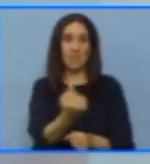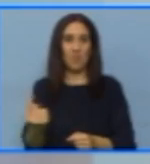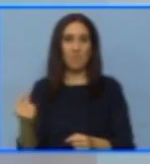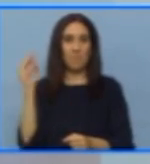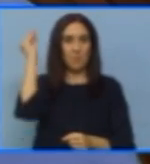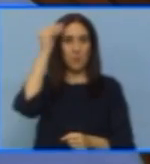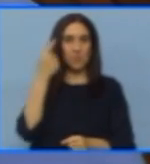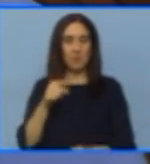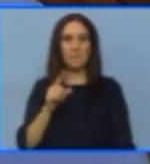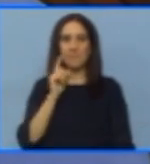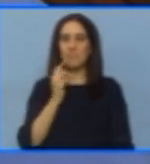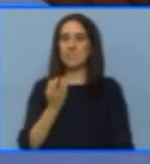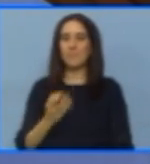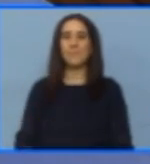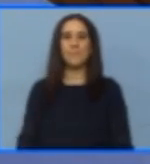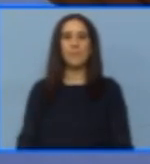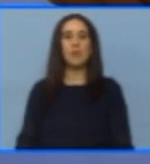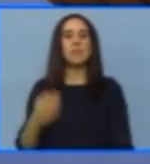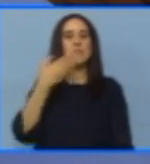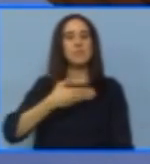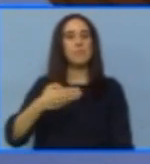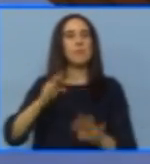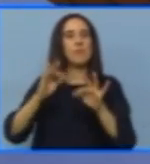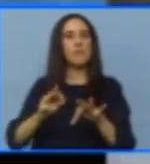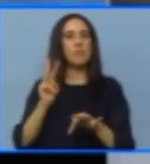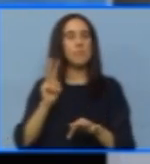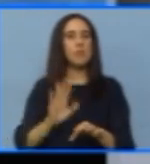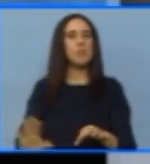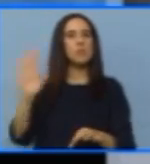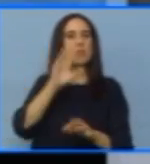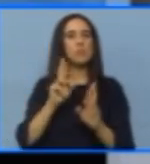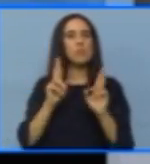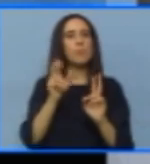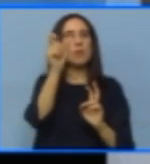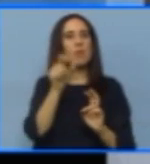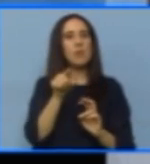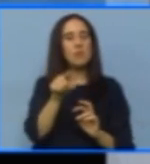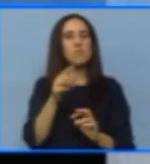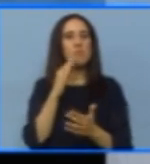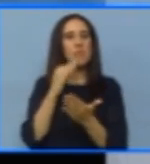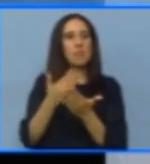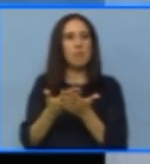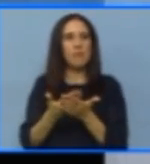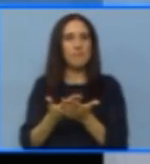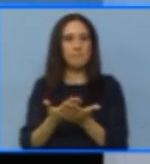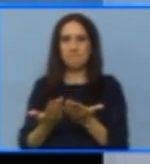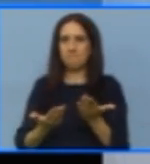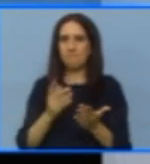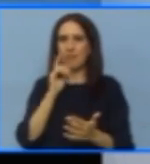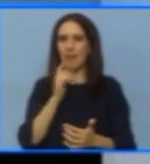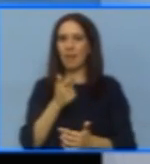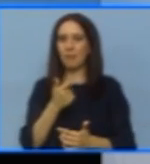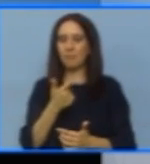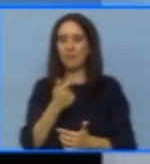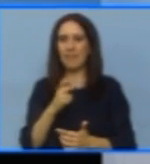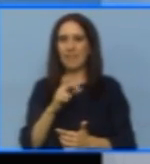patronos. No fim desta semana do acampamento nacional, o que é que esperas que ele contribua para a Beatriz Chambel